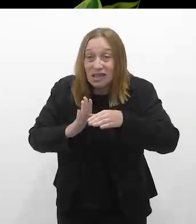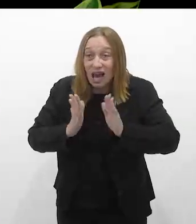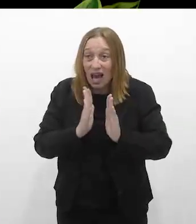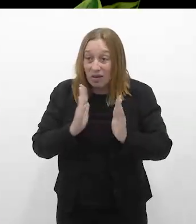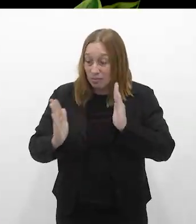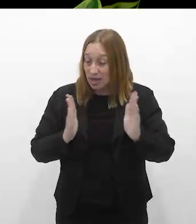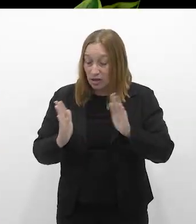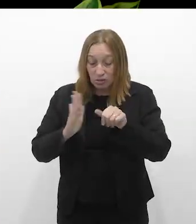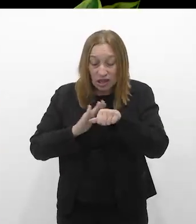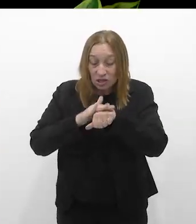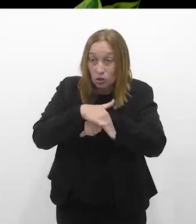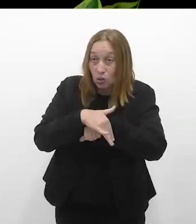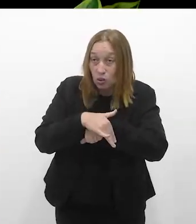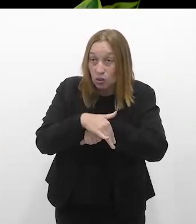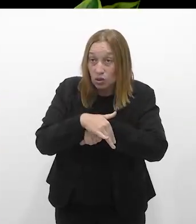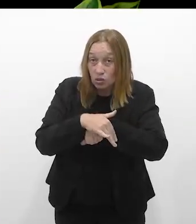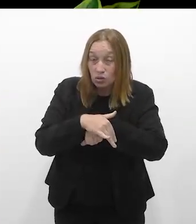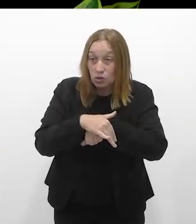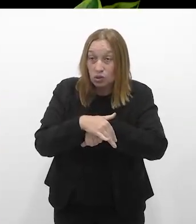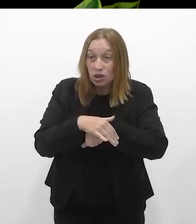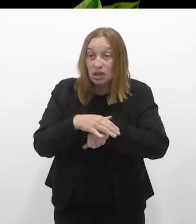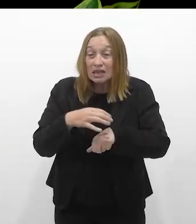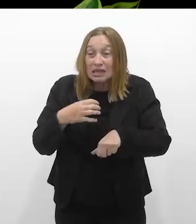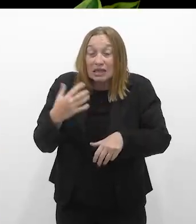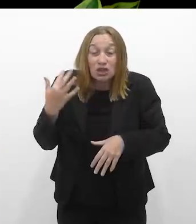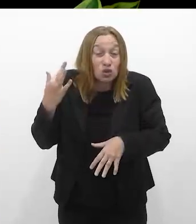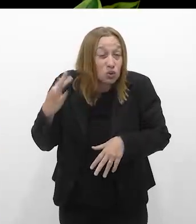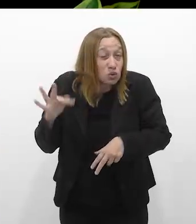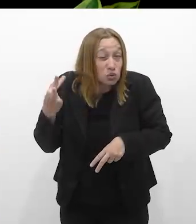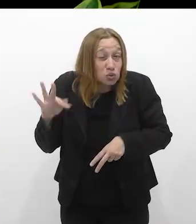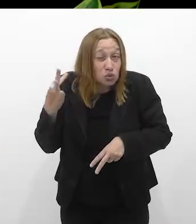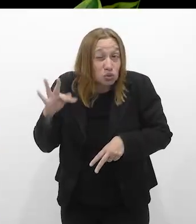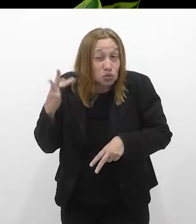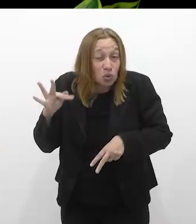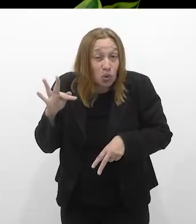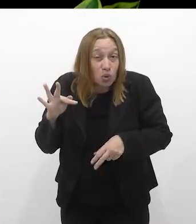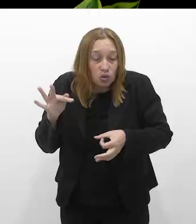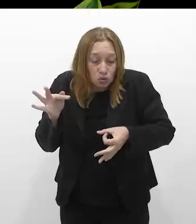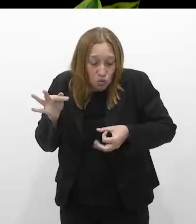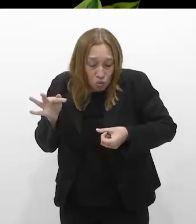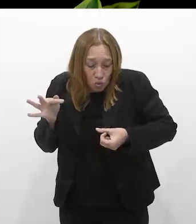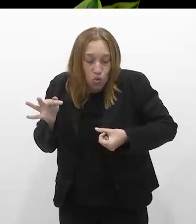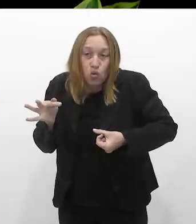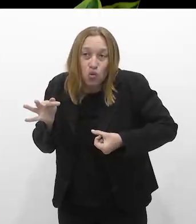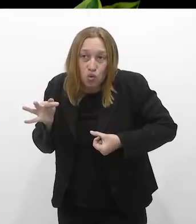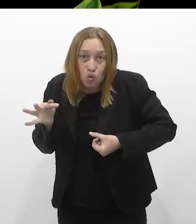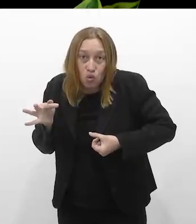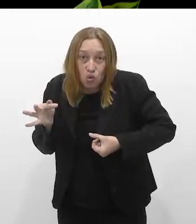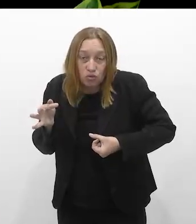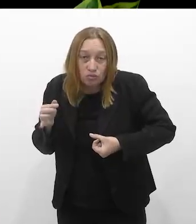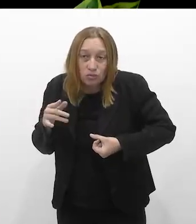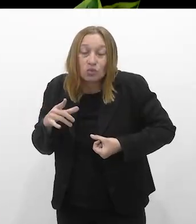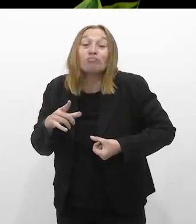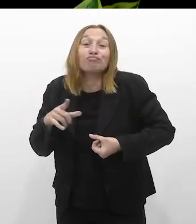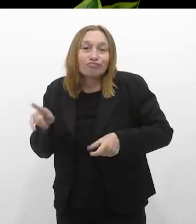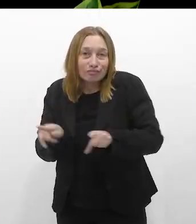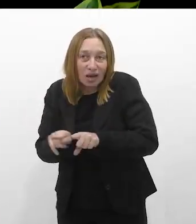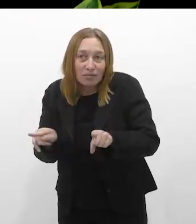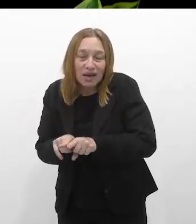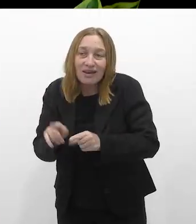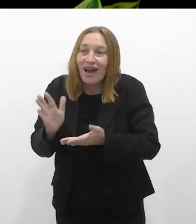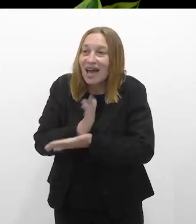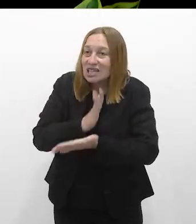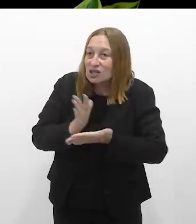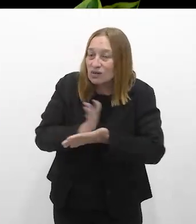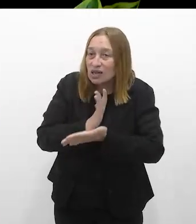a noite, eu era acordada com, às vezes, dores até mesmo no reto, né? Pontadas,